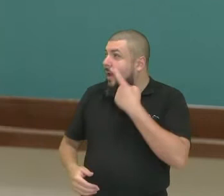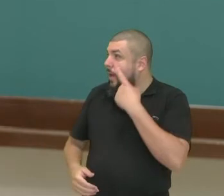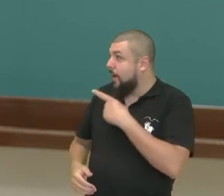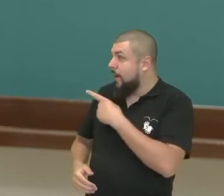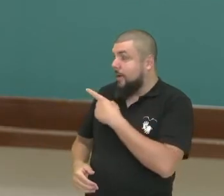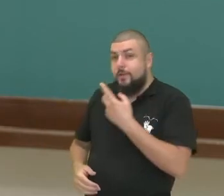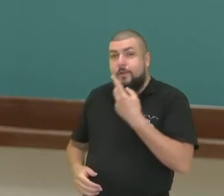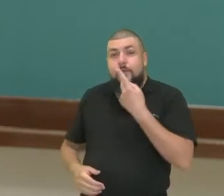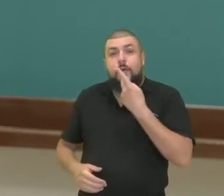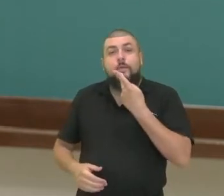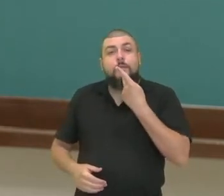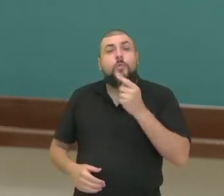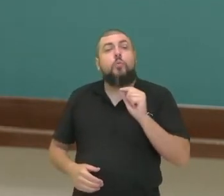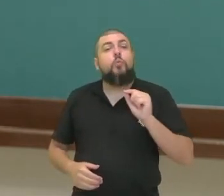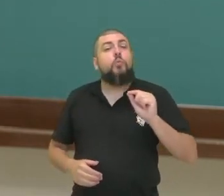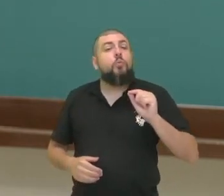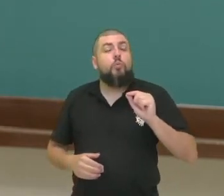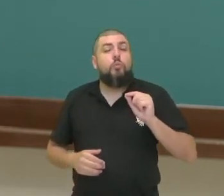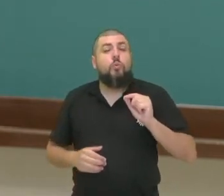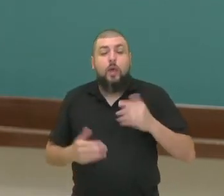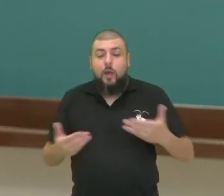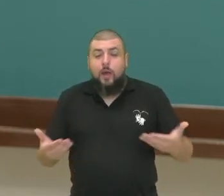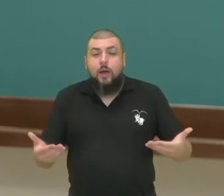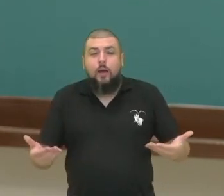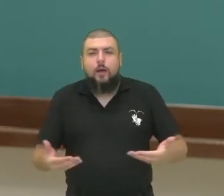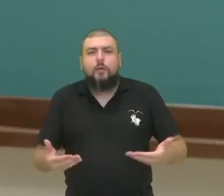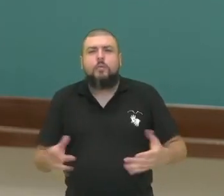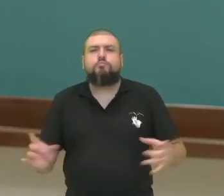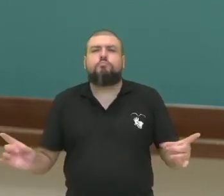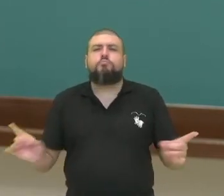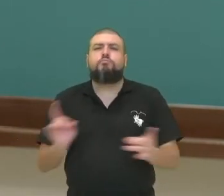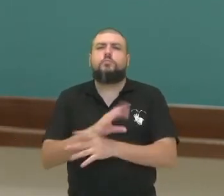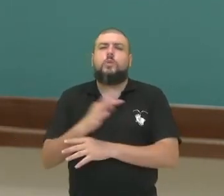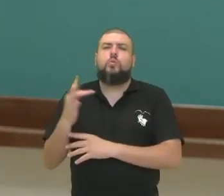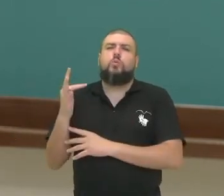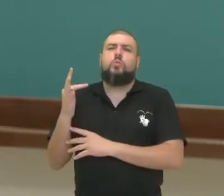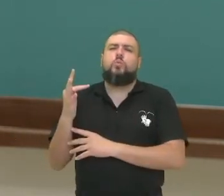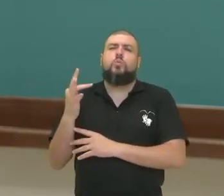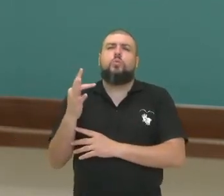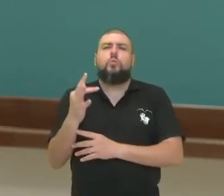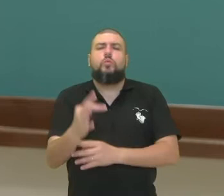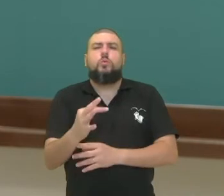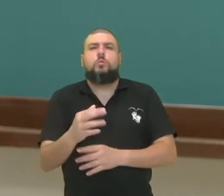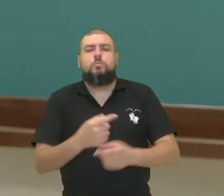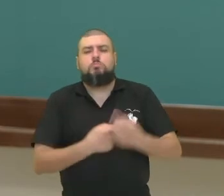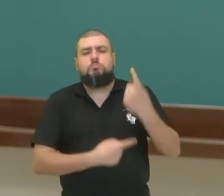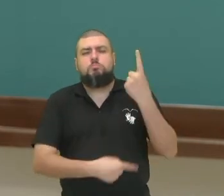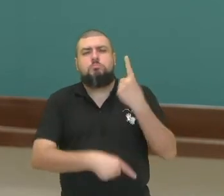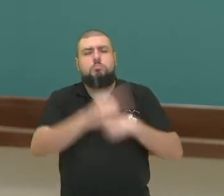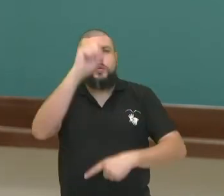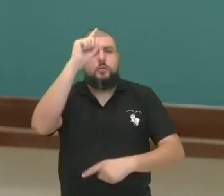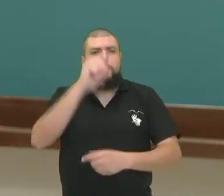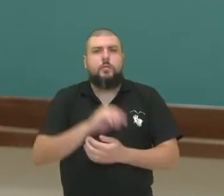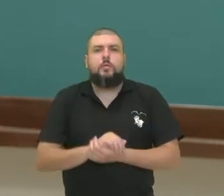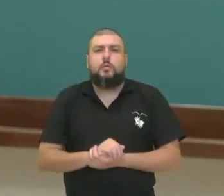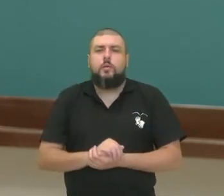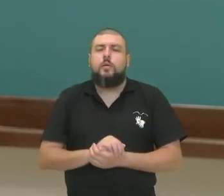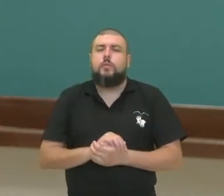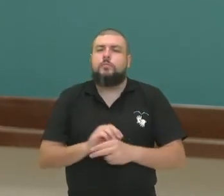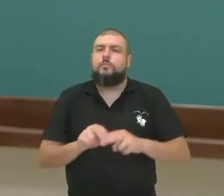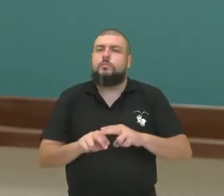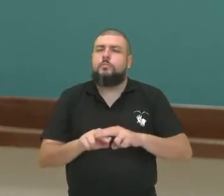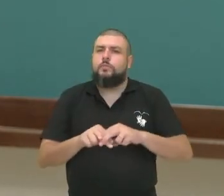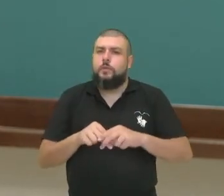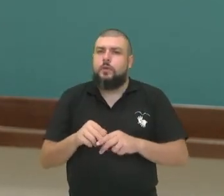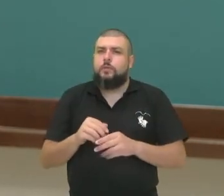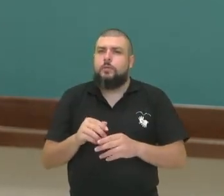foi realizado. Essa é uma propaganda oficial de governo, justamente defendendo o regime que foi implantado no Brasil a partir desse